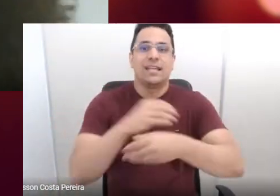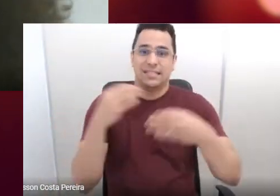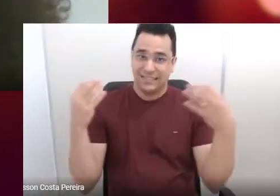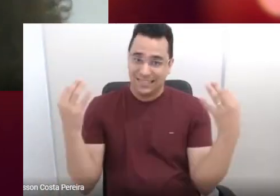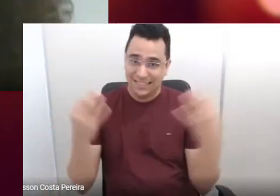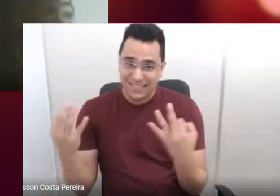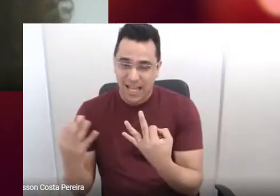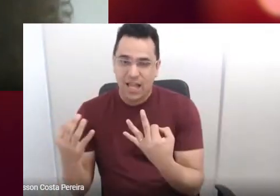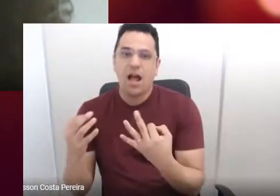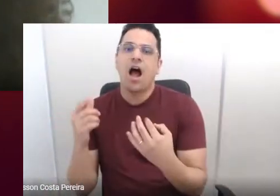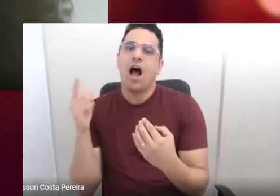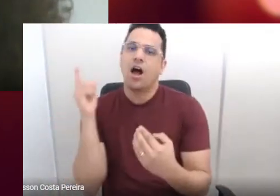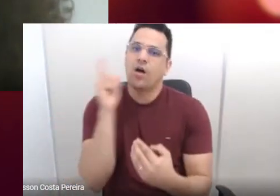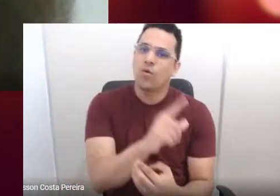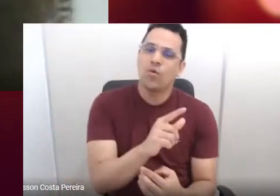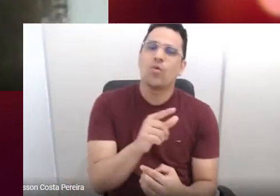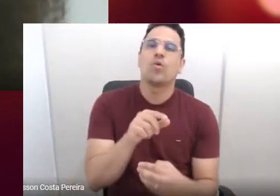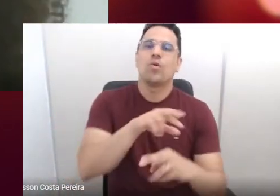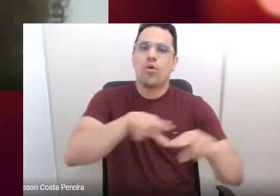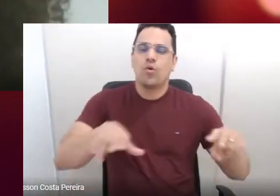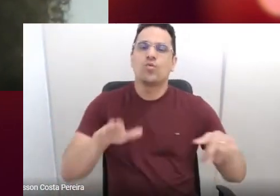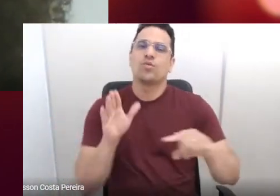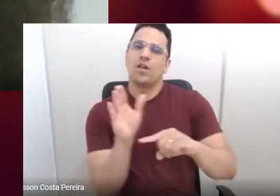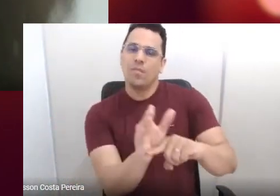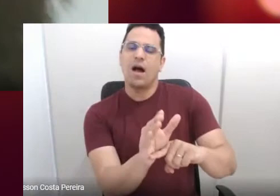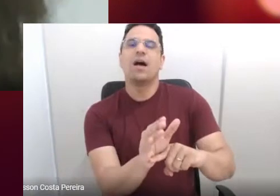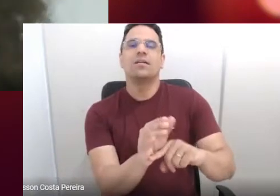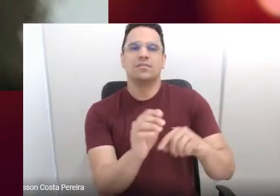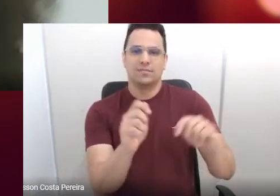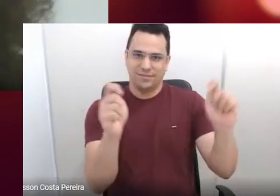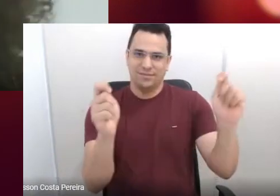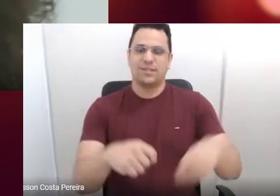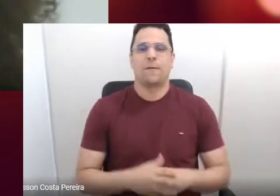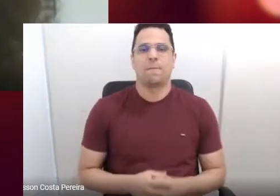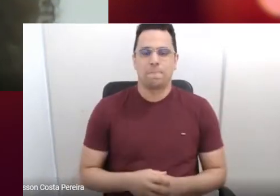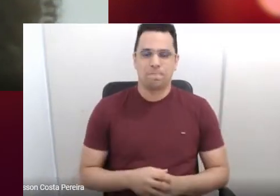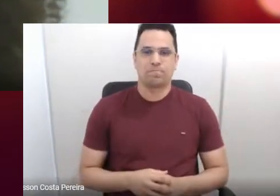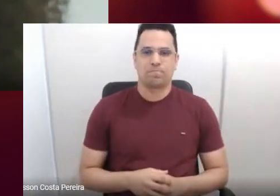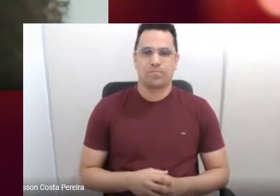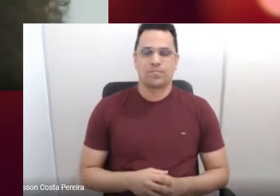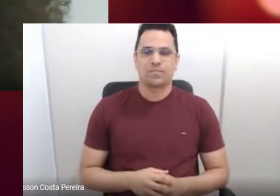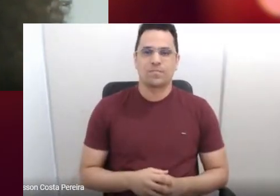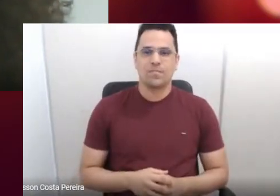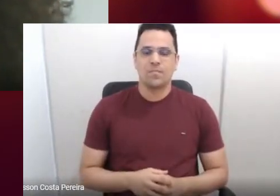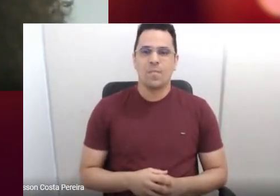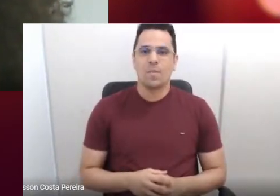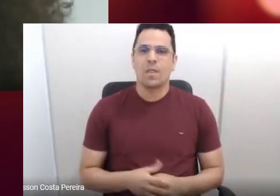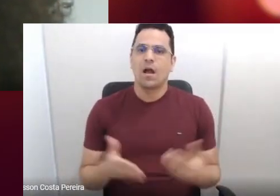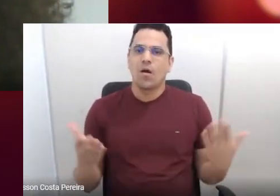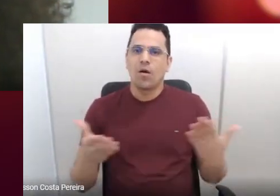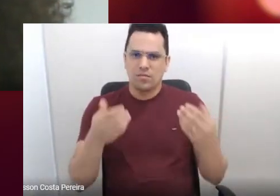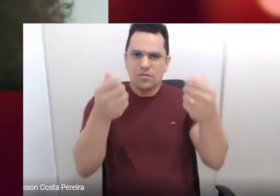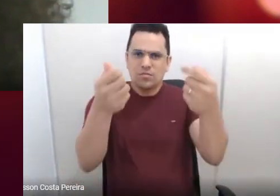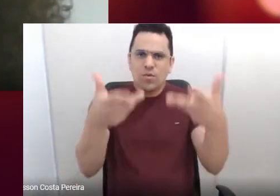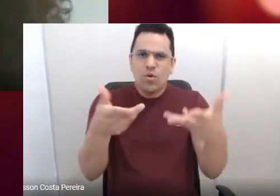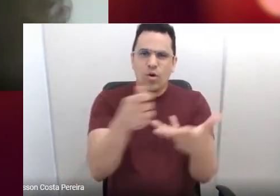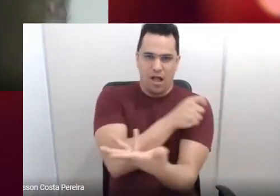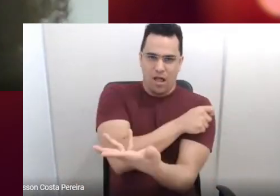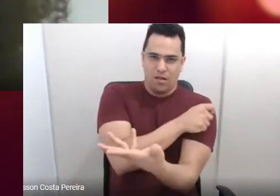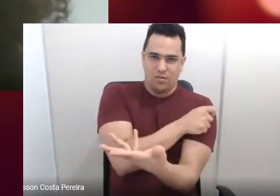sendo conduzido. exatamente. Tá certo. Então, você trouxe um pouco aí já a questão